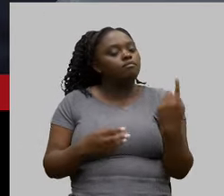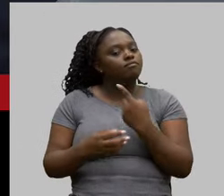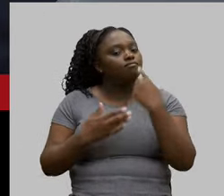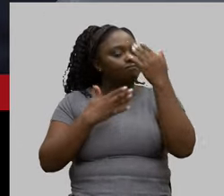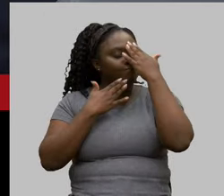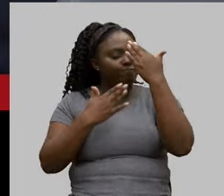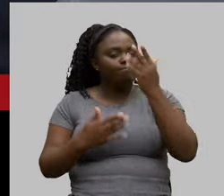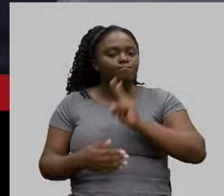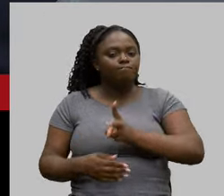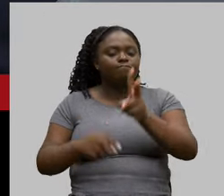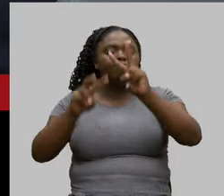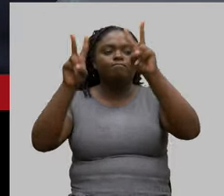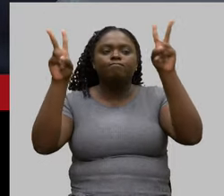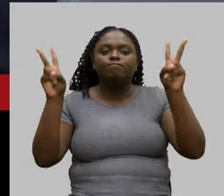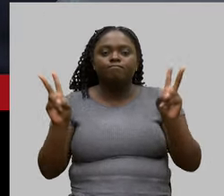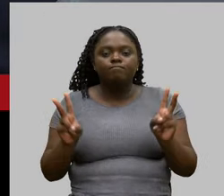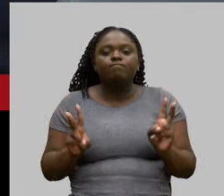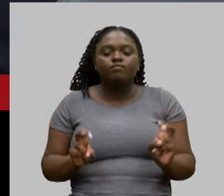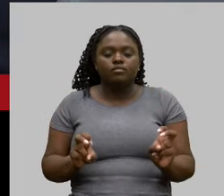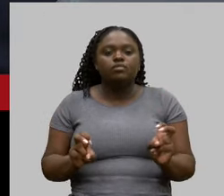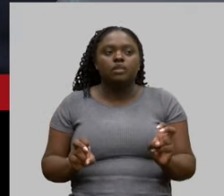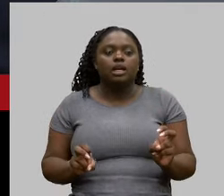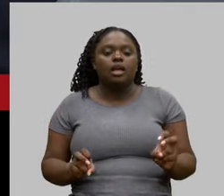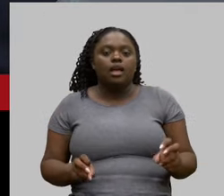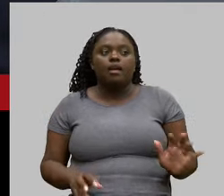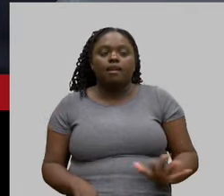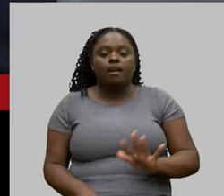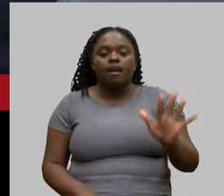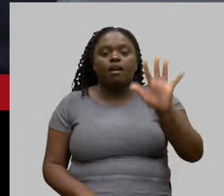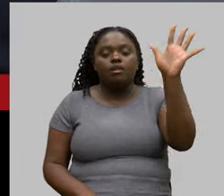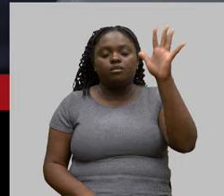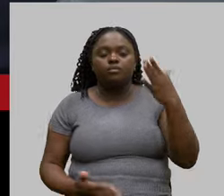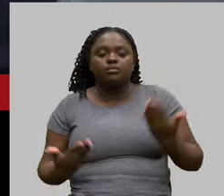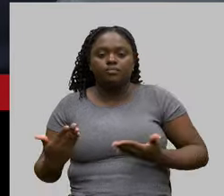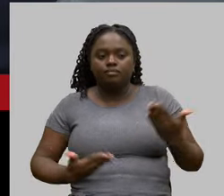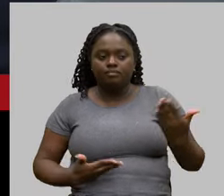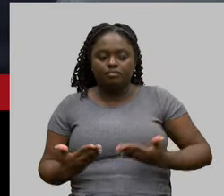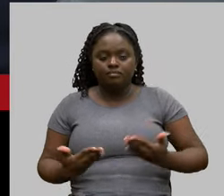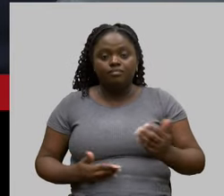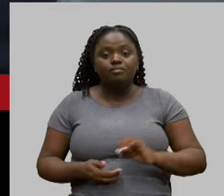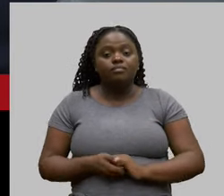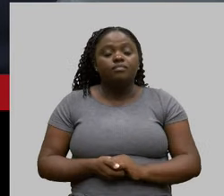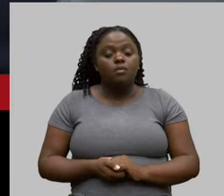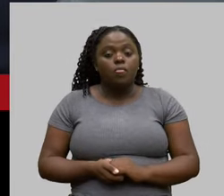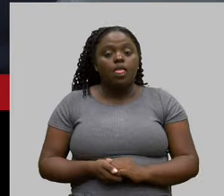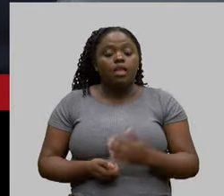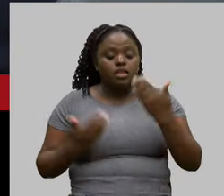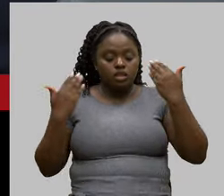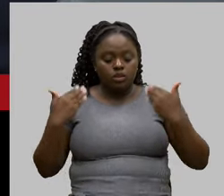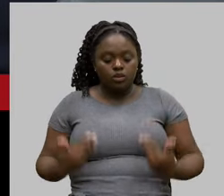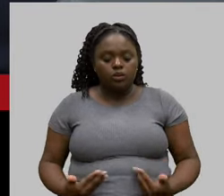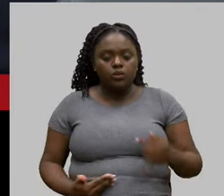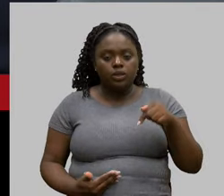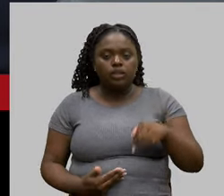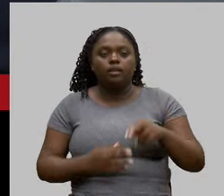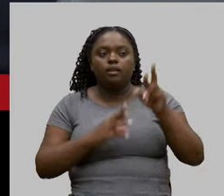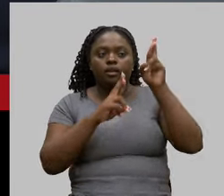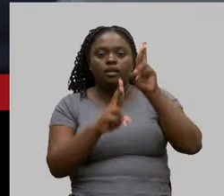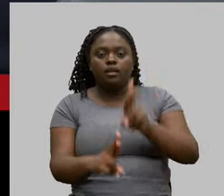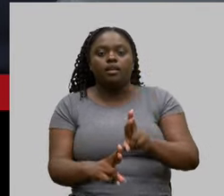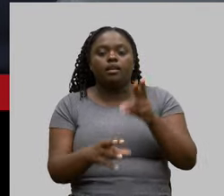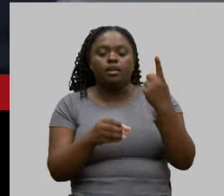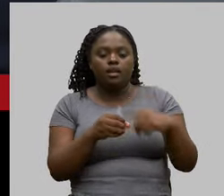um tema né Muito caro aos servidores públicos então eu aqui como representante de servidores aqui do município de Belo